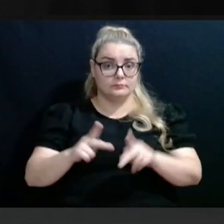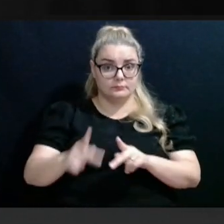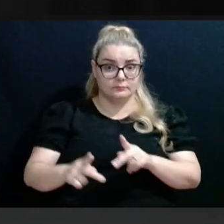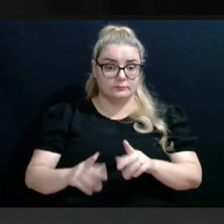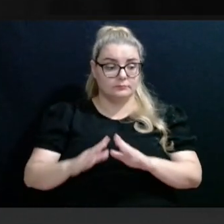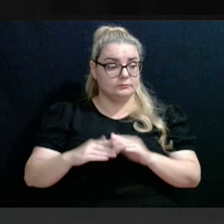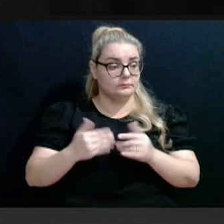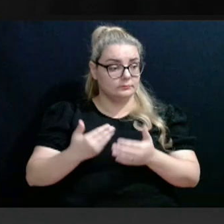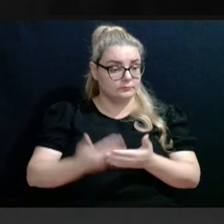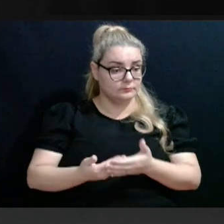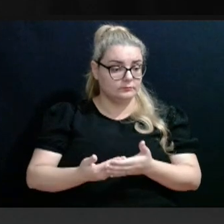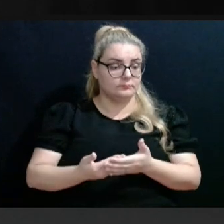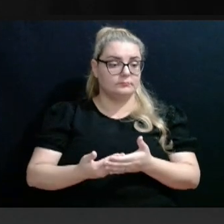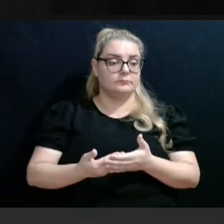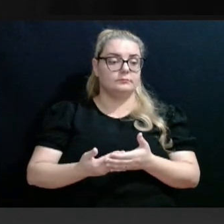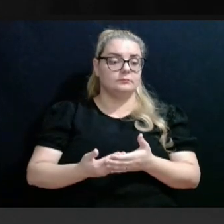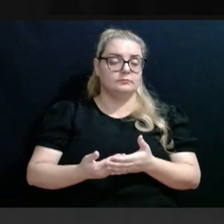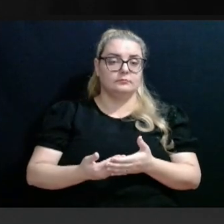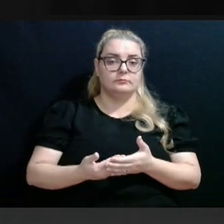requerimentos, através